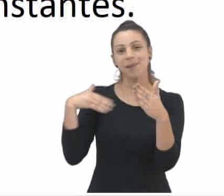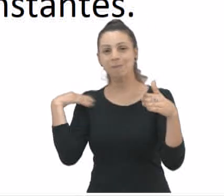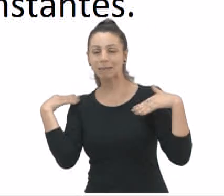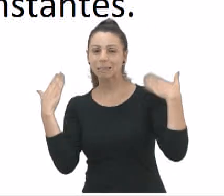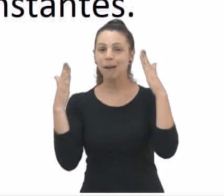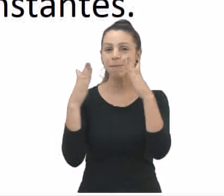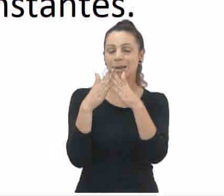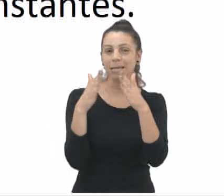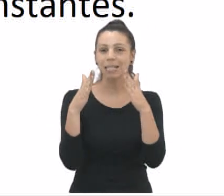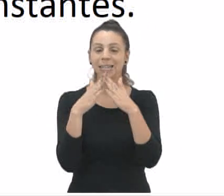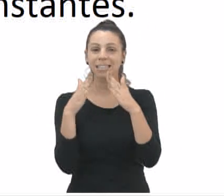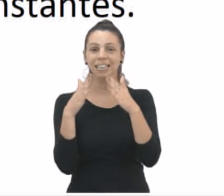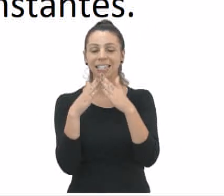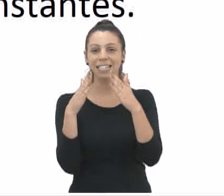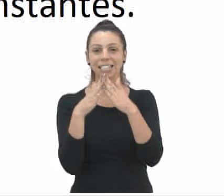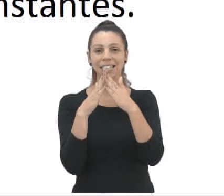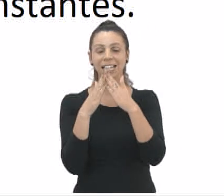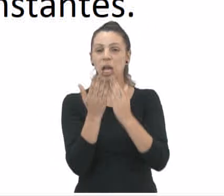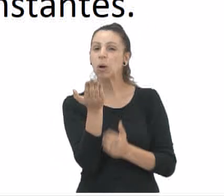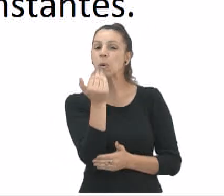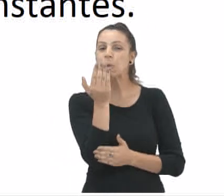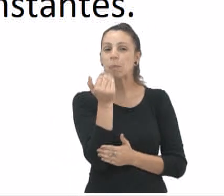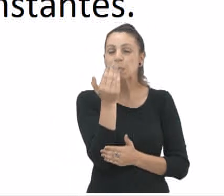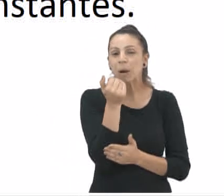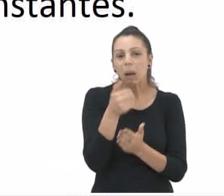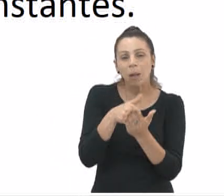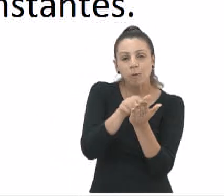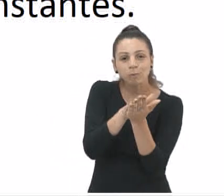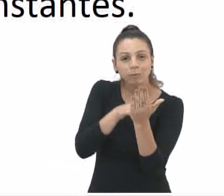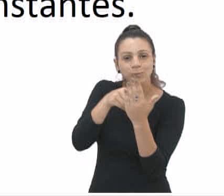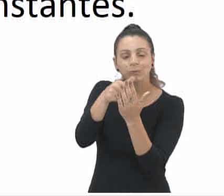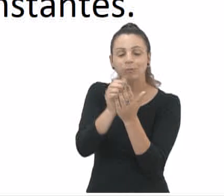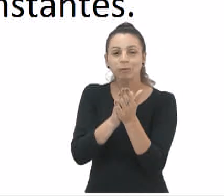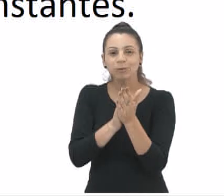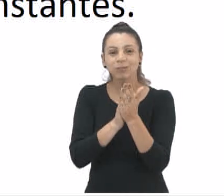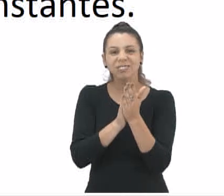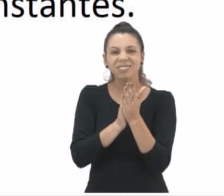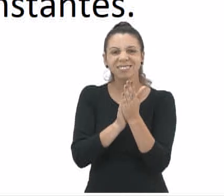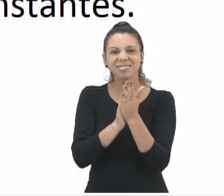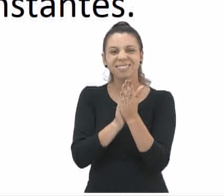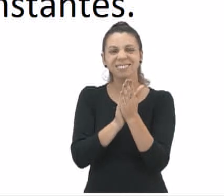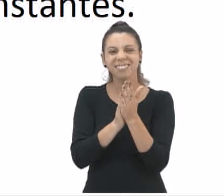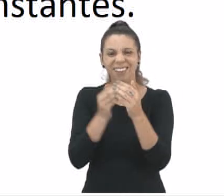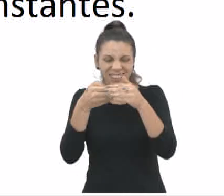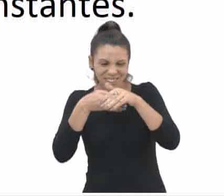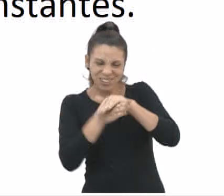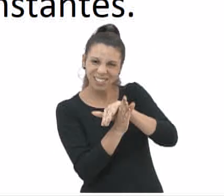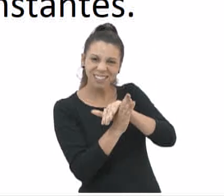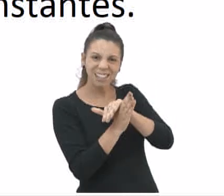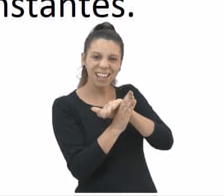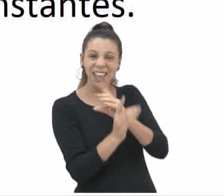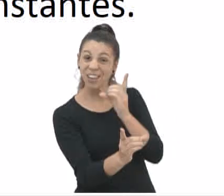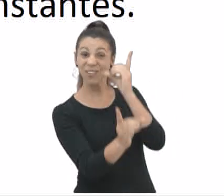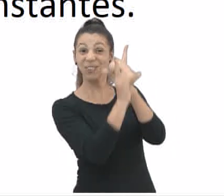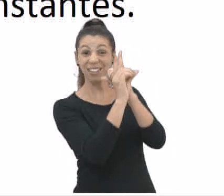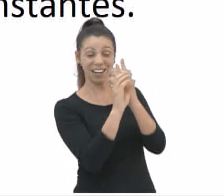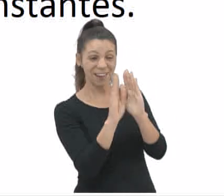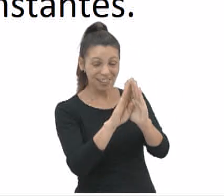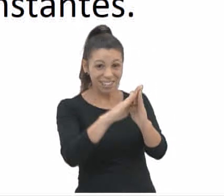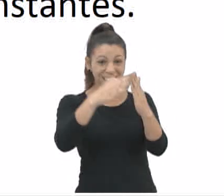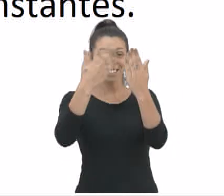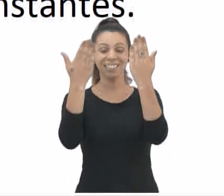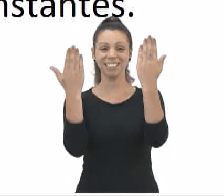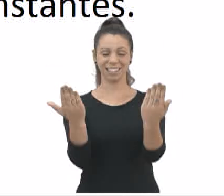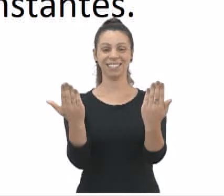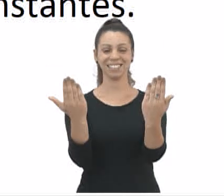casa, adiei ainda mais indo comer pão com manteiga. Fingi que não sabia onde guardava o livro. Achava-o, abria-o